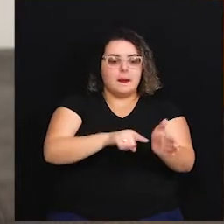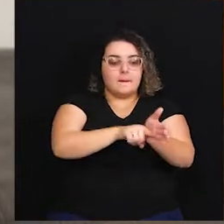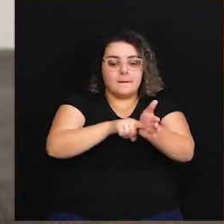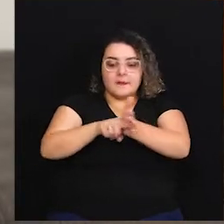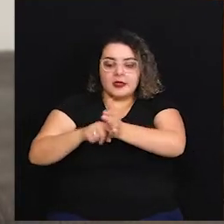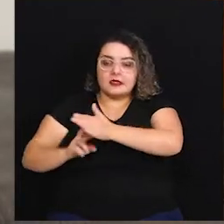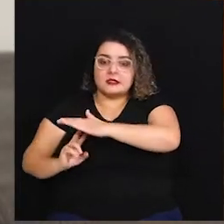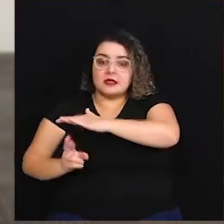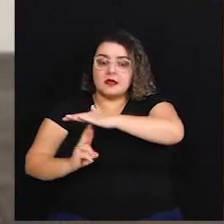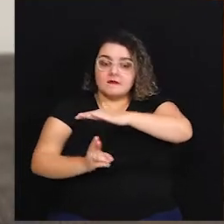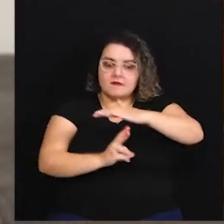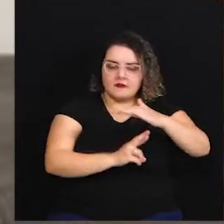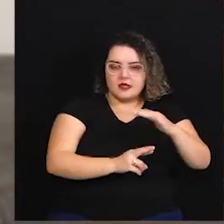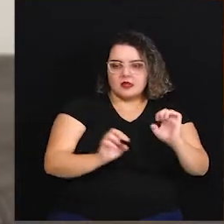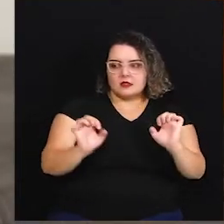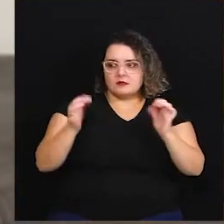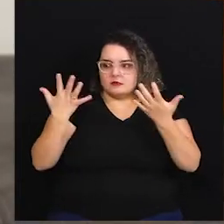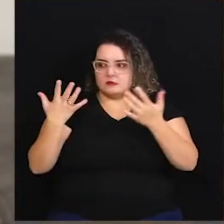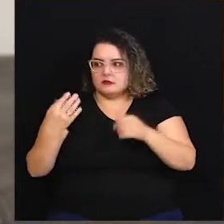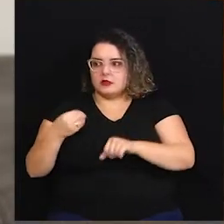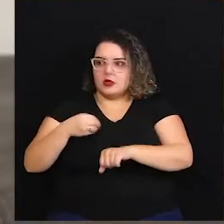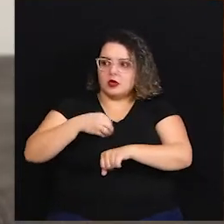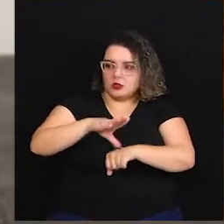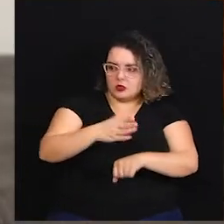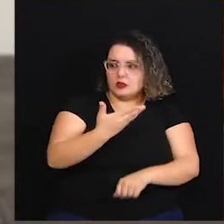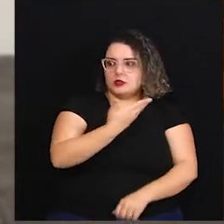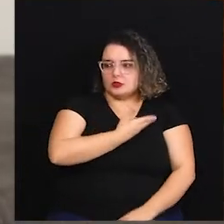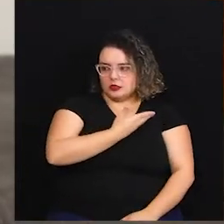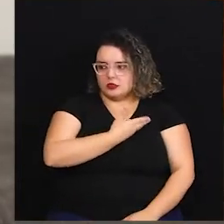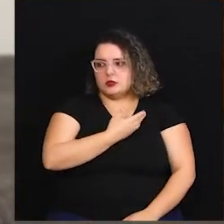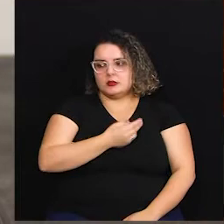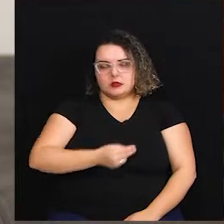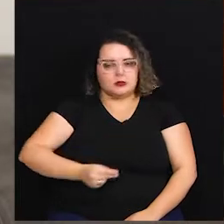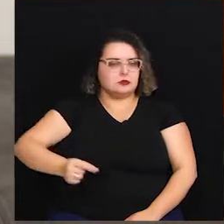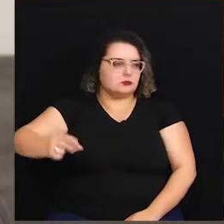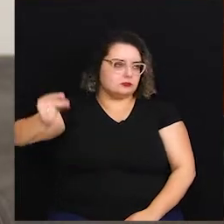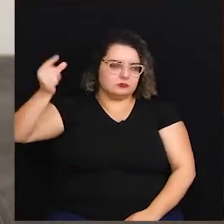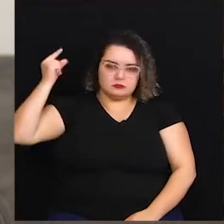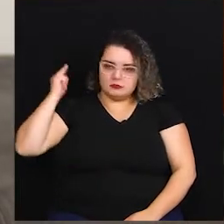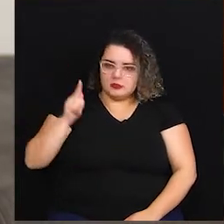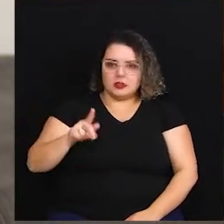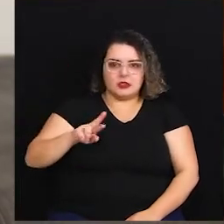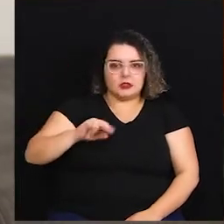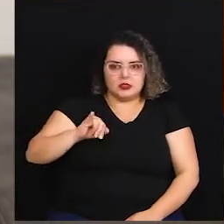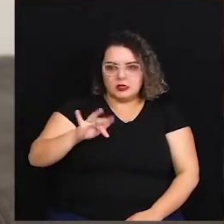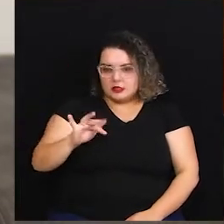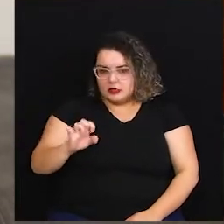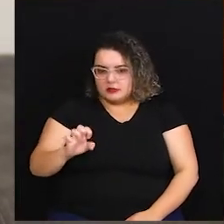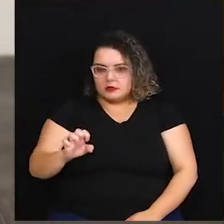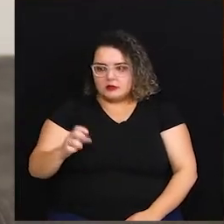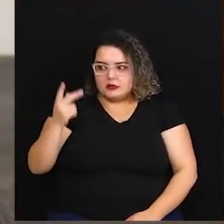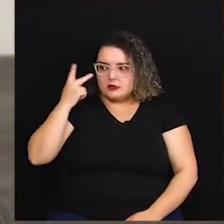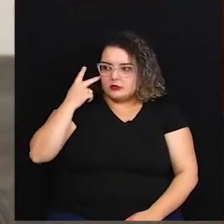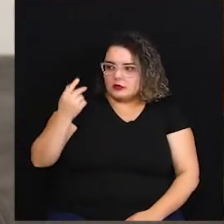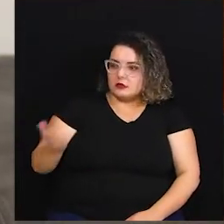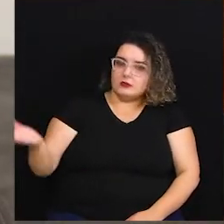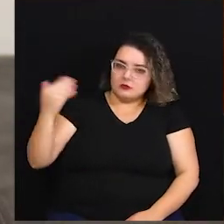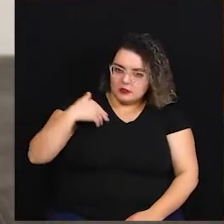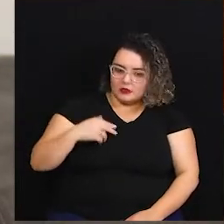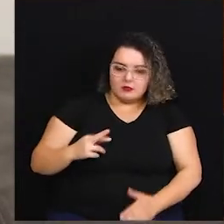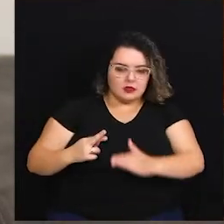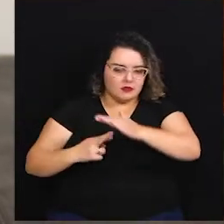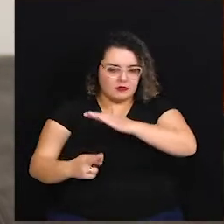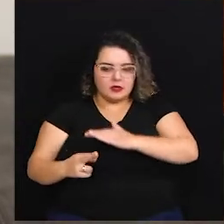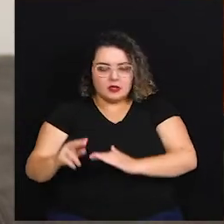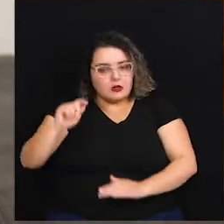e eventos. Fomos convidados, uma indicação de um amigo nosso que já tem a grife há muitos anos em São Paulo. Ele falou, gente, vem